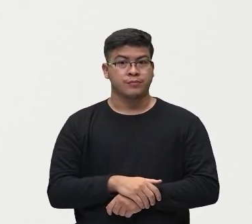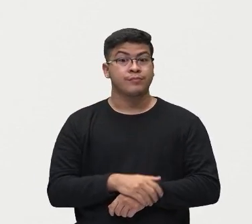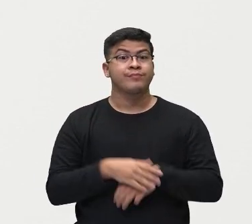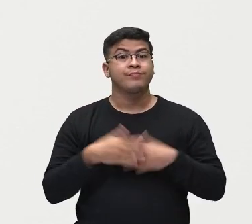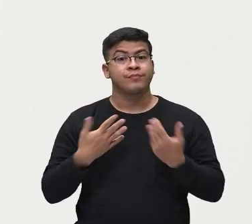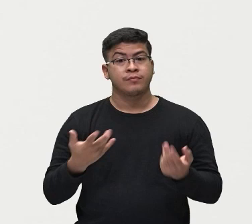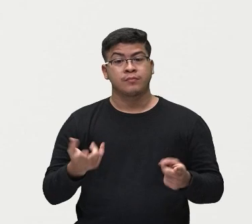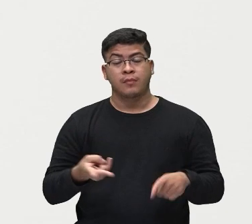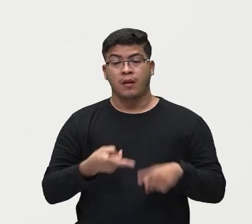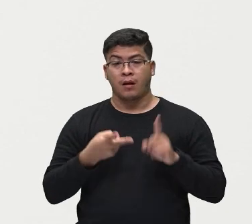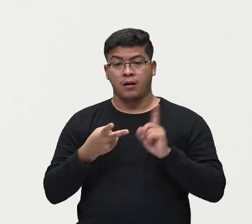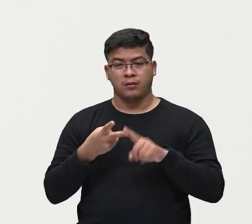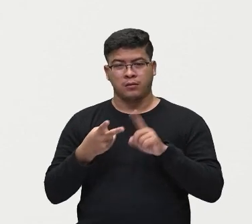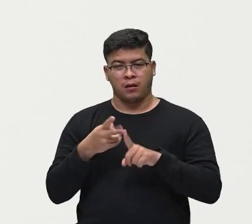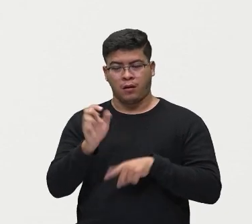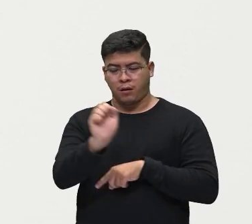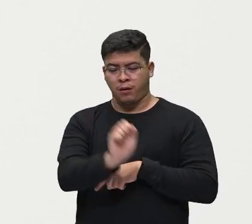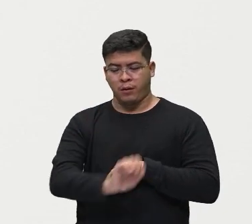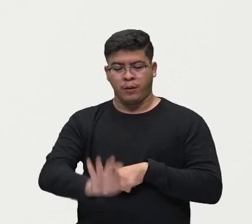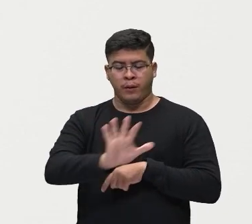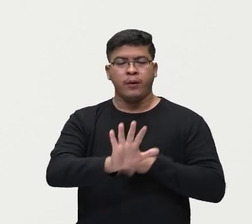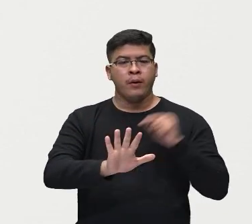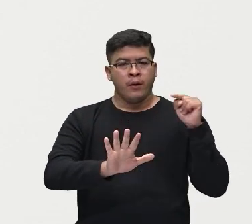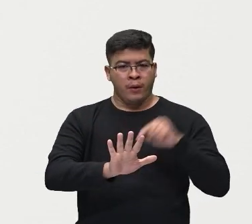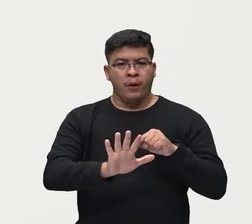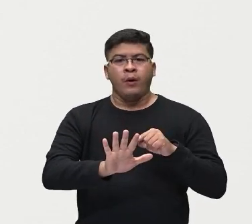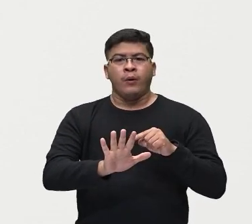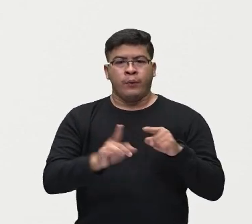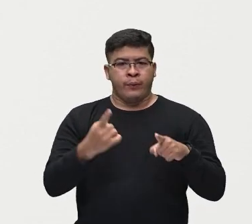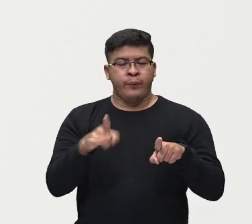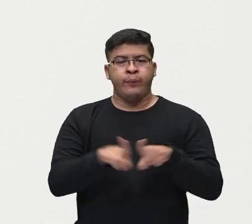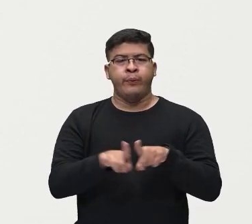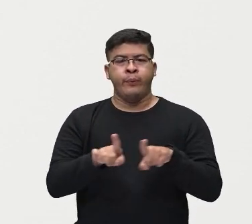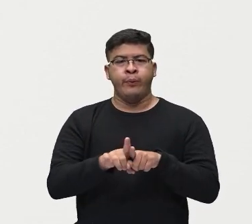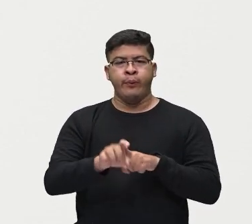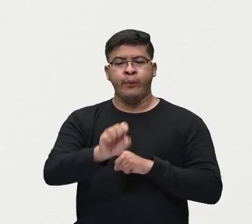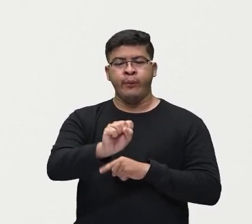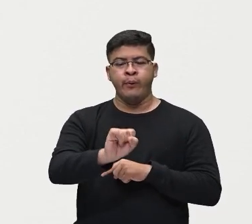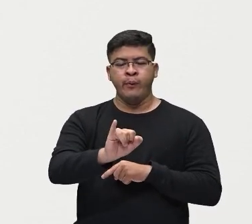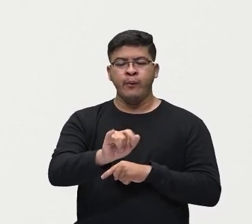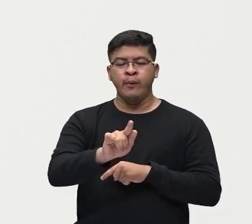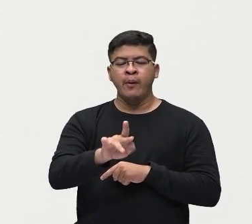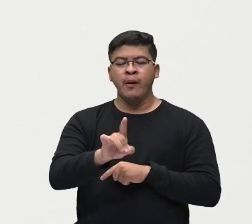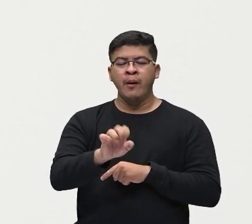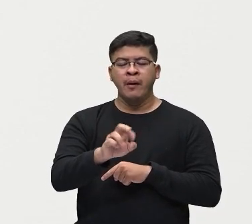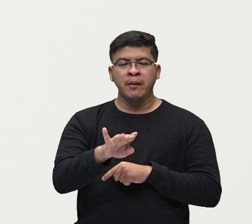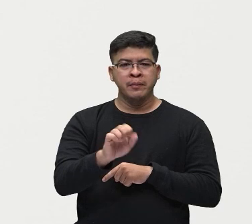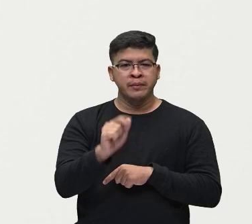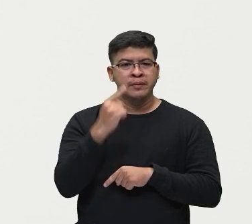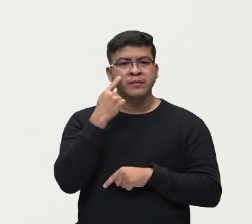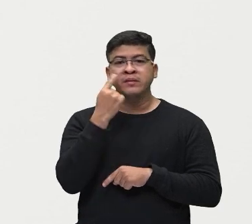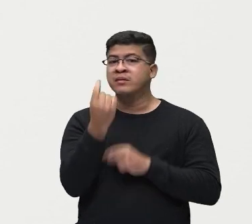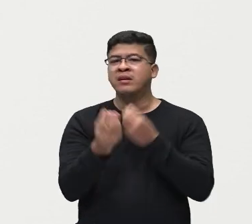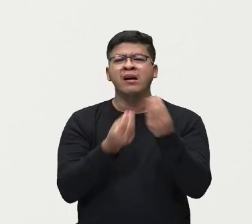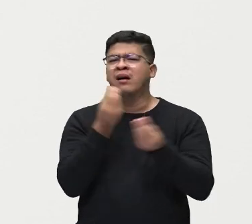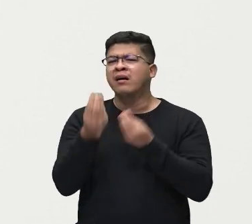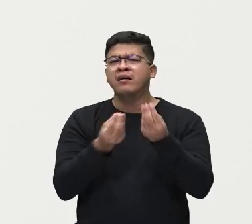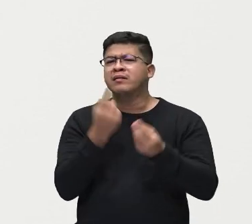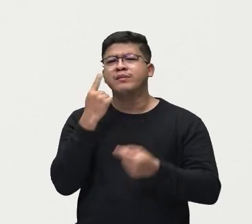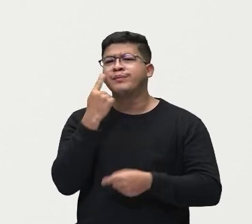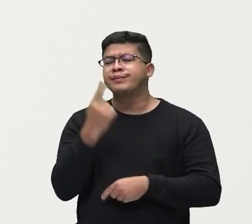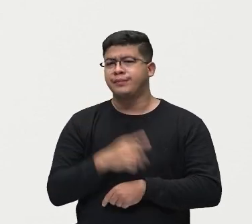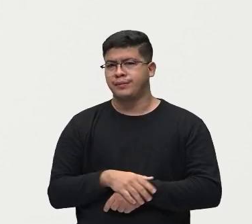segunda imagem está relacionada às siderúrgicas. Vamos lá nas siderúrgicas. As